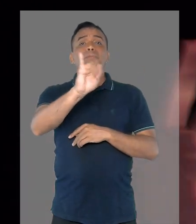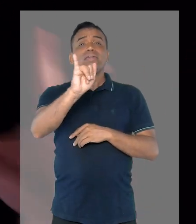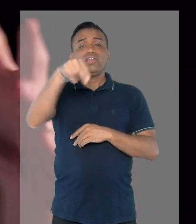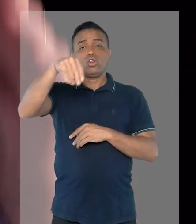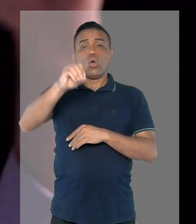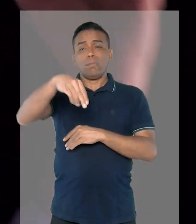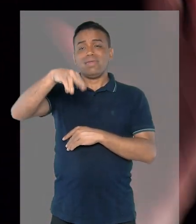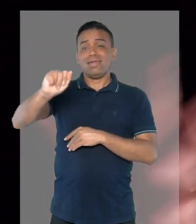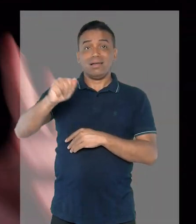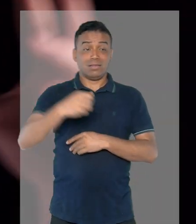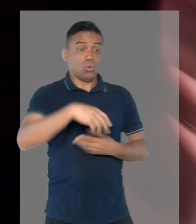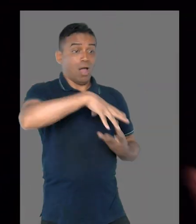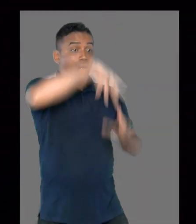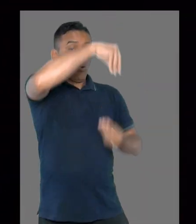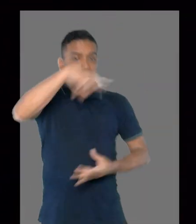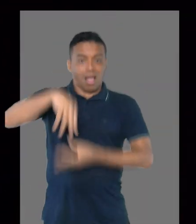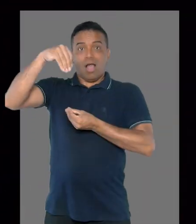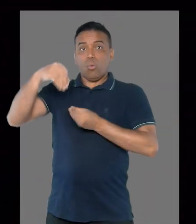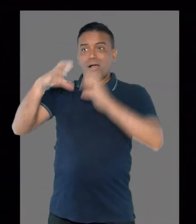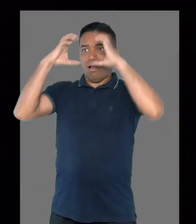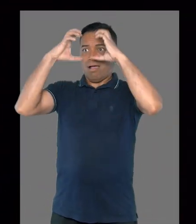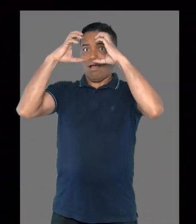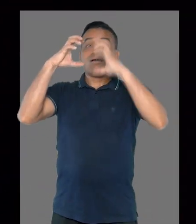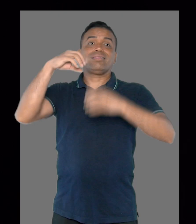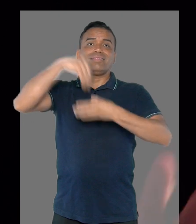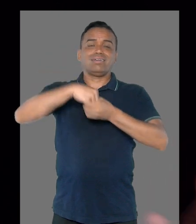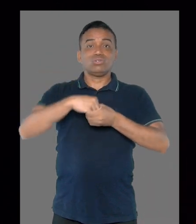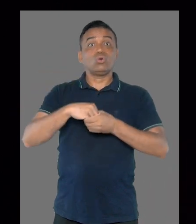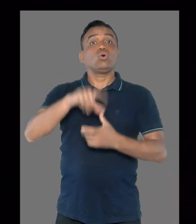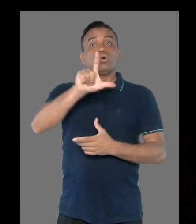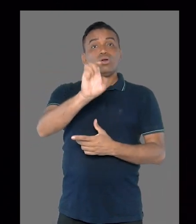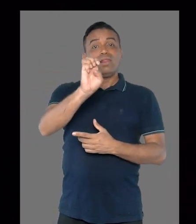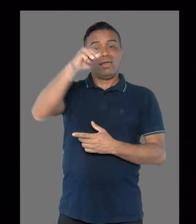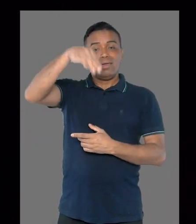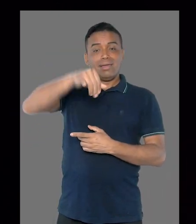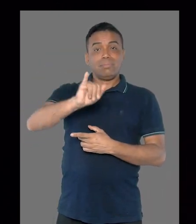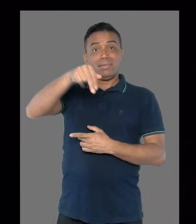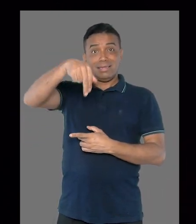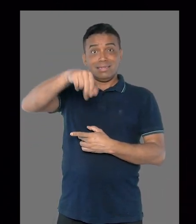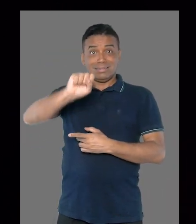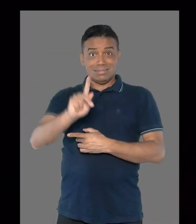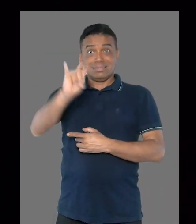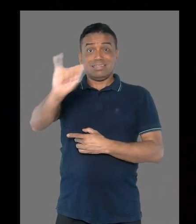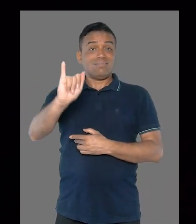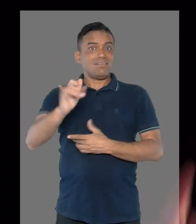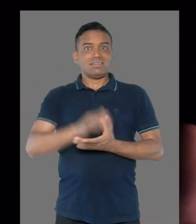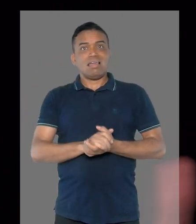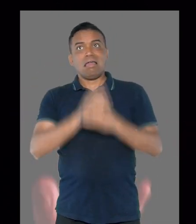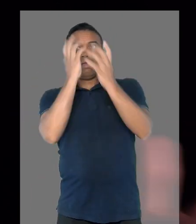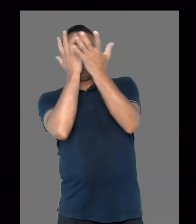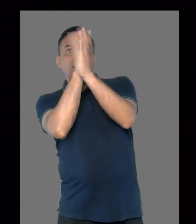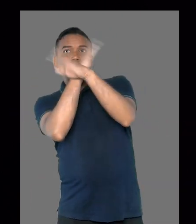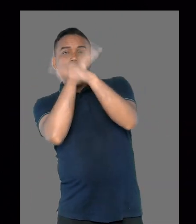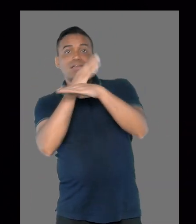O Álvares fala que tem 2 almas nas cavernas de um cérebro. O Leminski vai fazer caprichos e relaxos. Né?